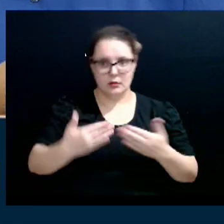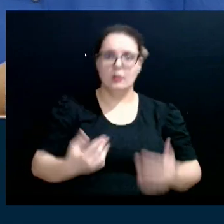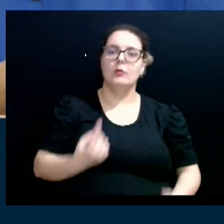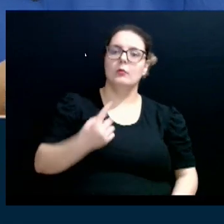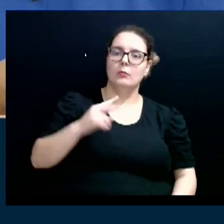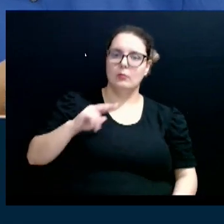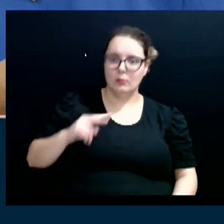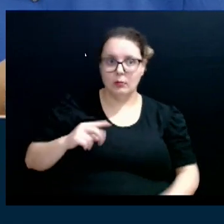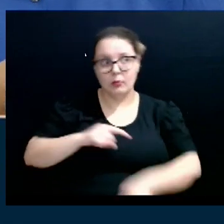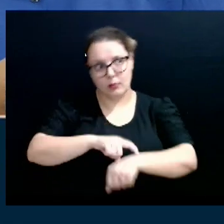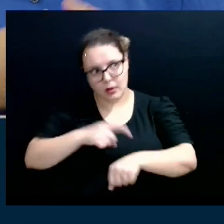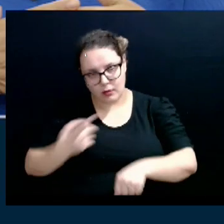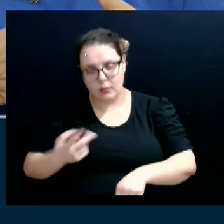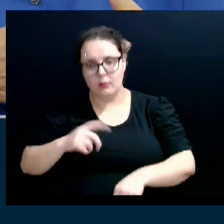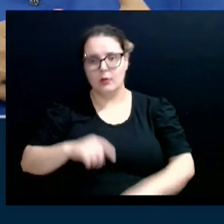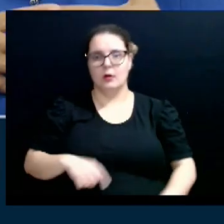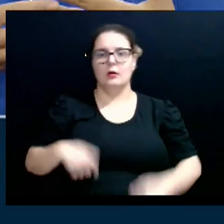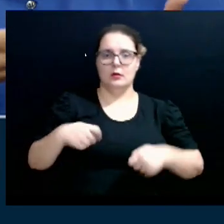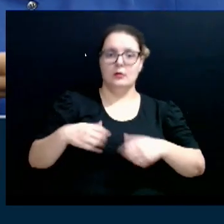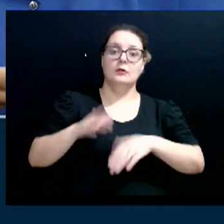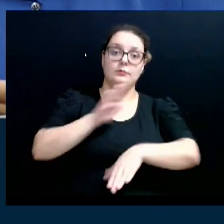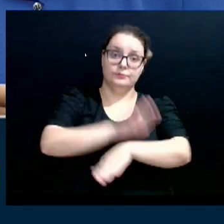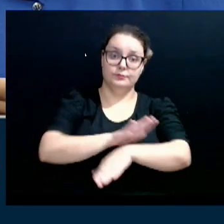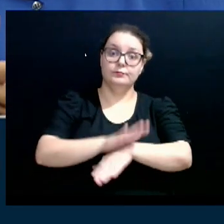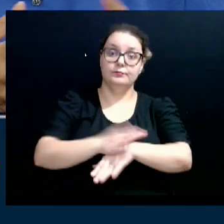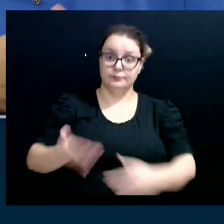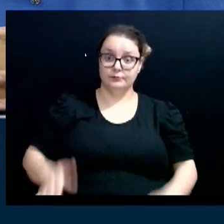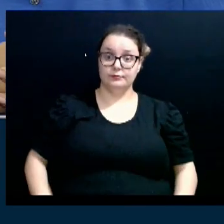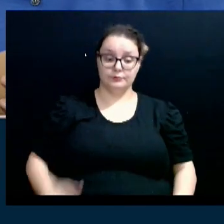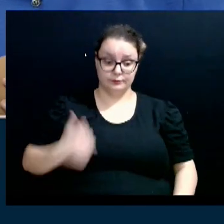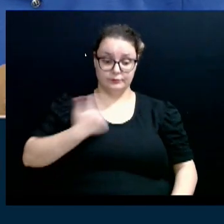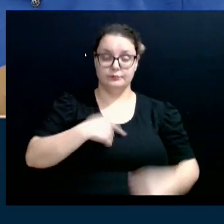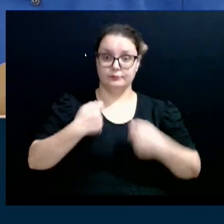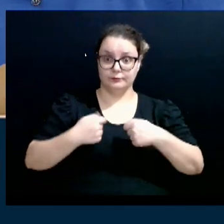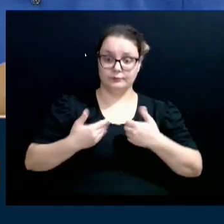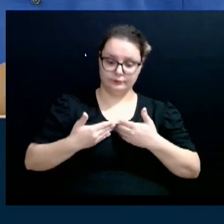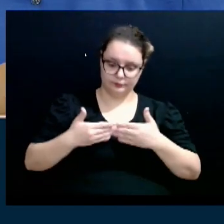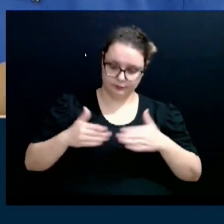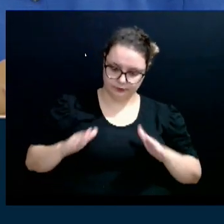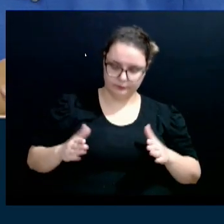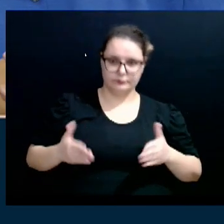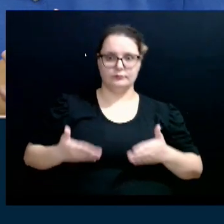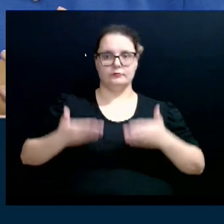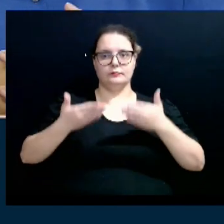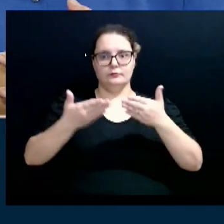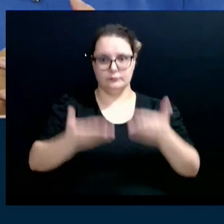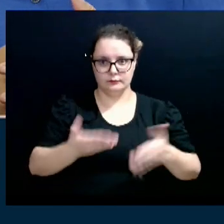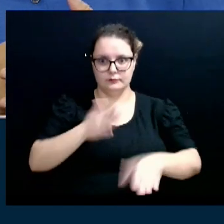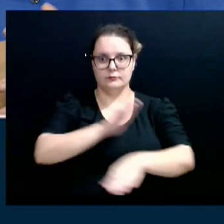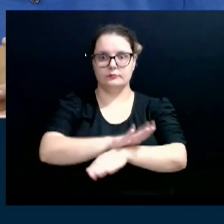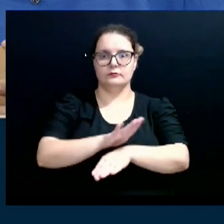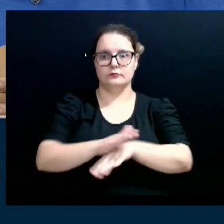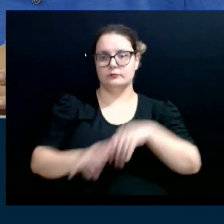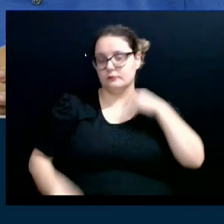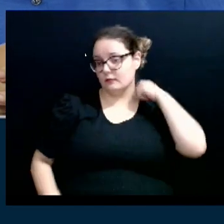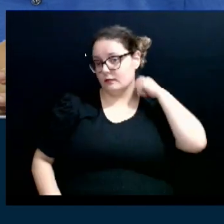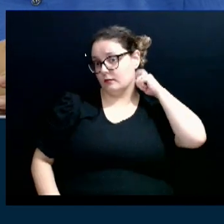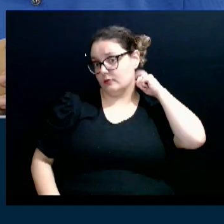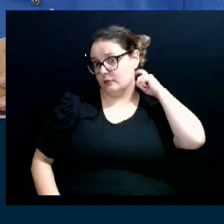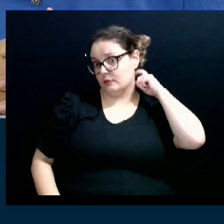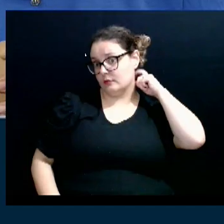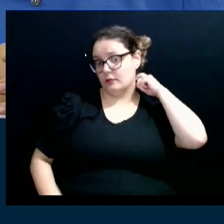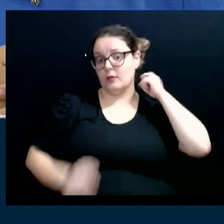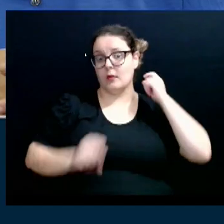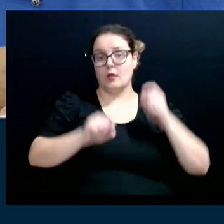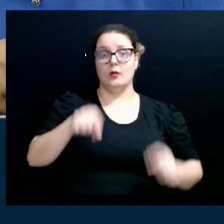que realmente ela precisa de ajuda, então a gente também precisa se abrir para oferecer ajuda. Agora 8h56, pode colocar mais uma